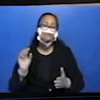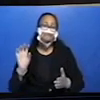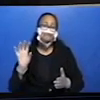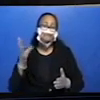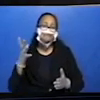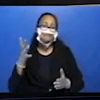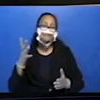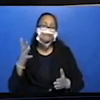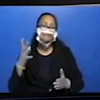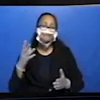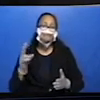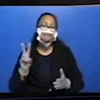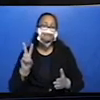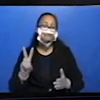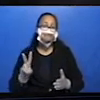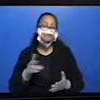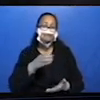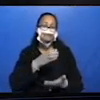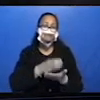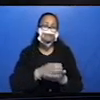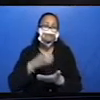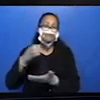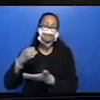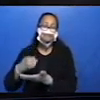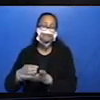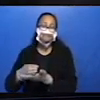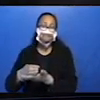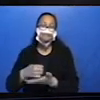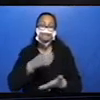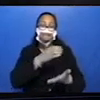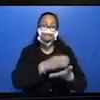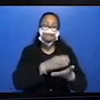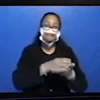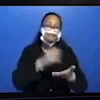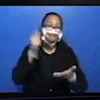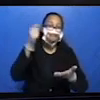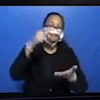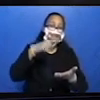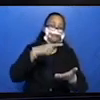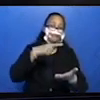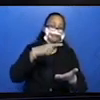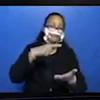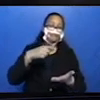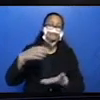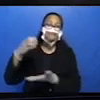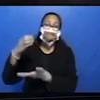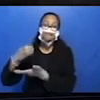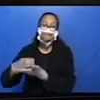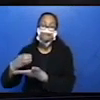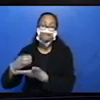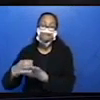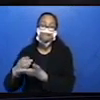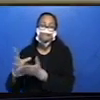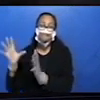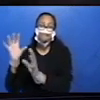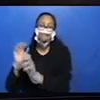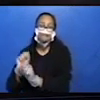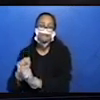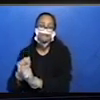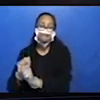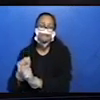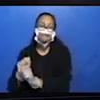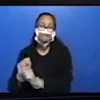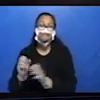2 copos. O que ficou na luz e o copo que ficou no escuro. Combinado? Hoje